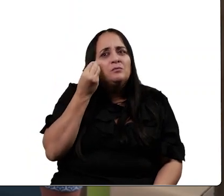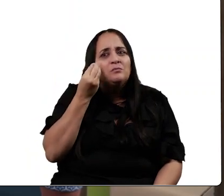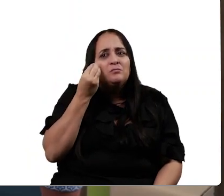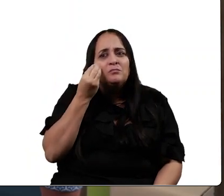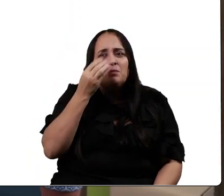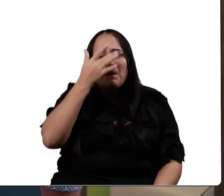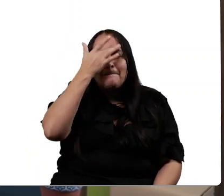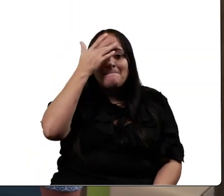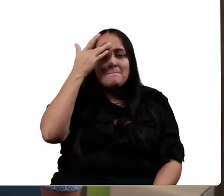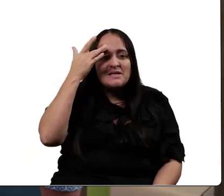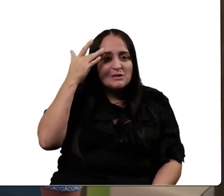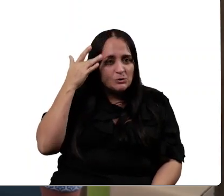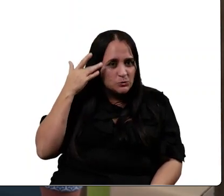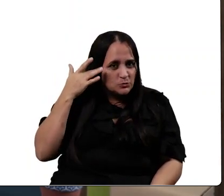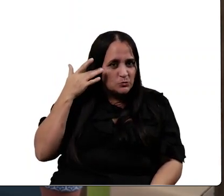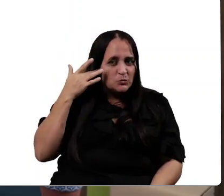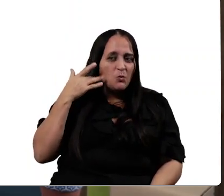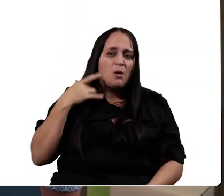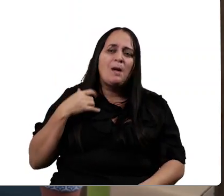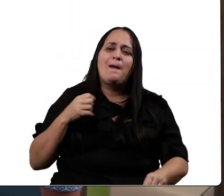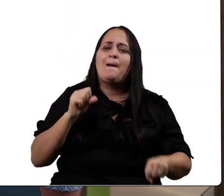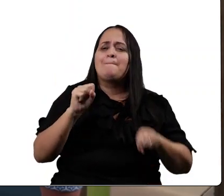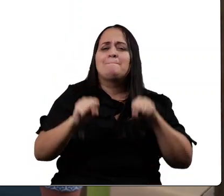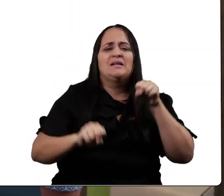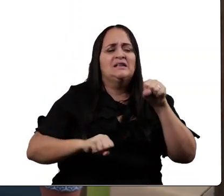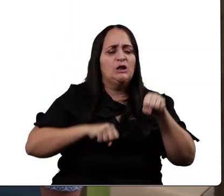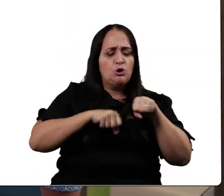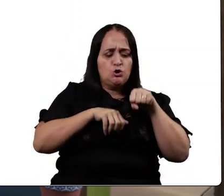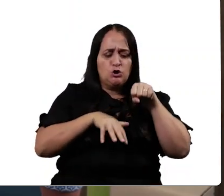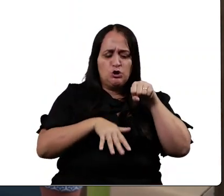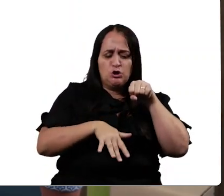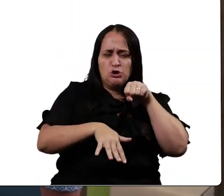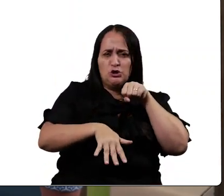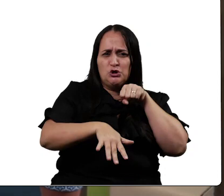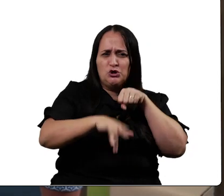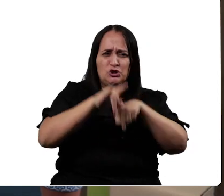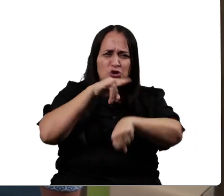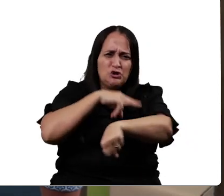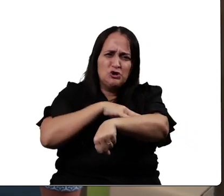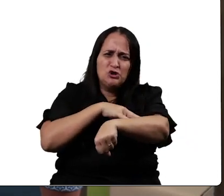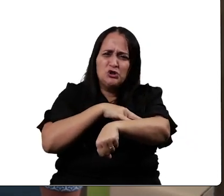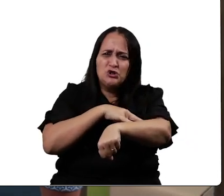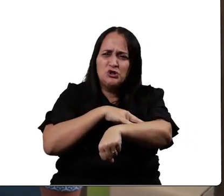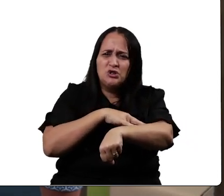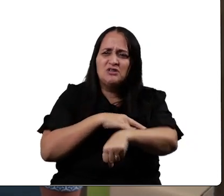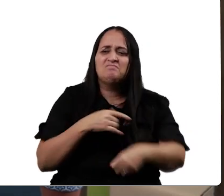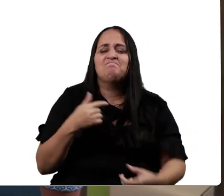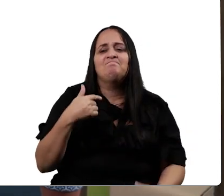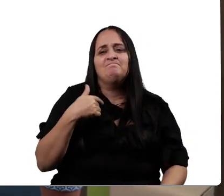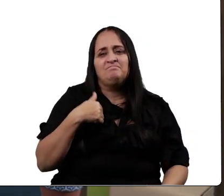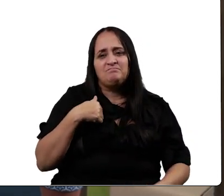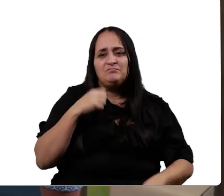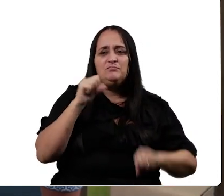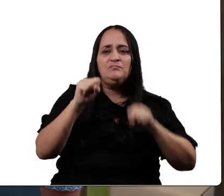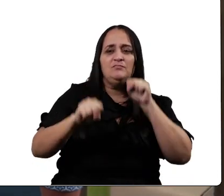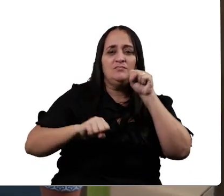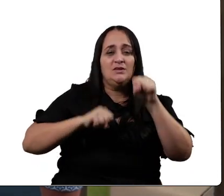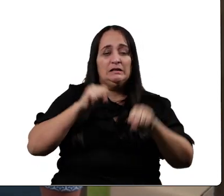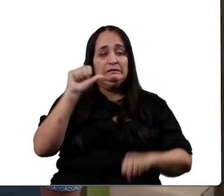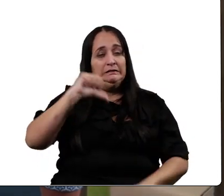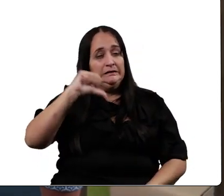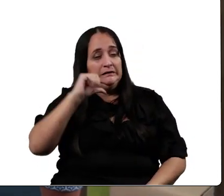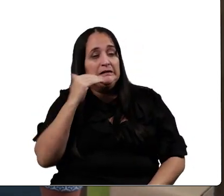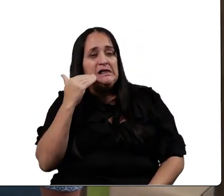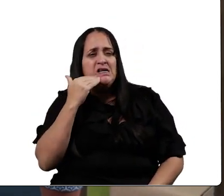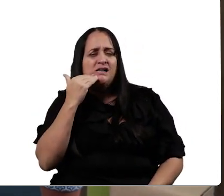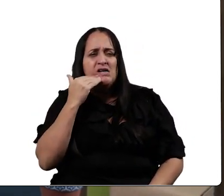né? Ciclistas pedalando e fazendo xixi ao mesmo tempo. Eu pedalo bicicleta e pedalo até muito